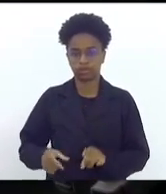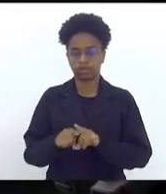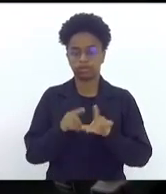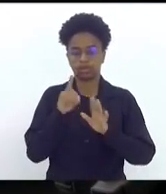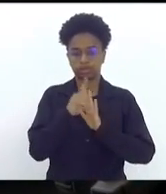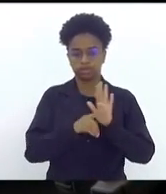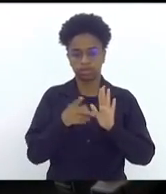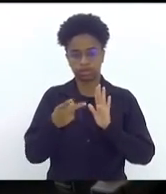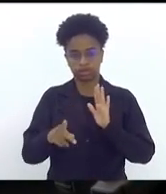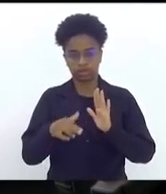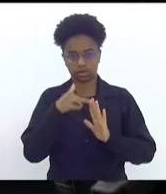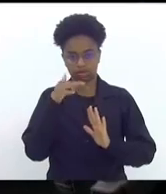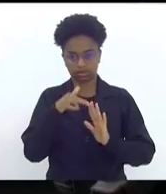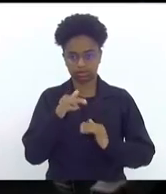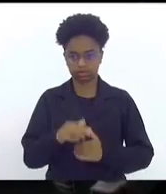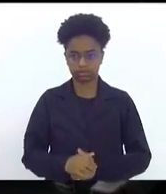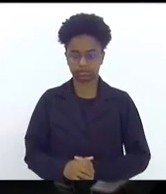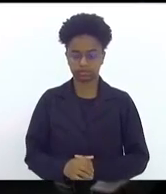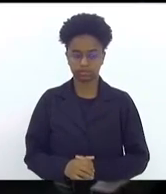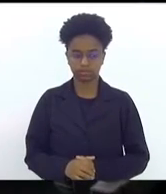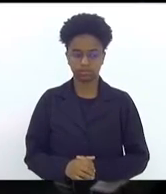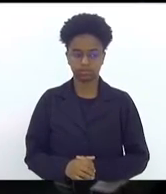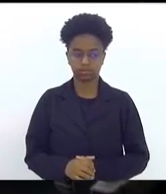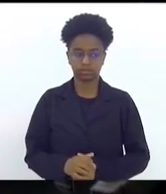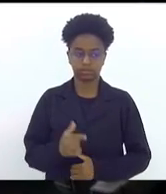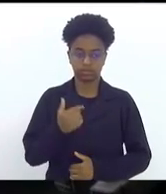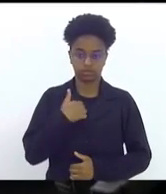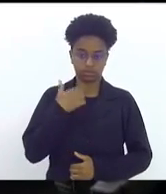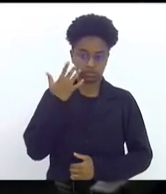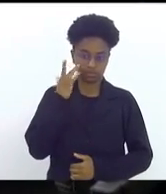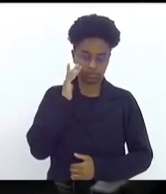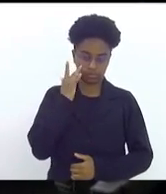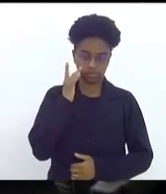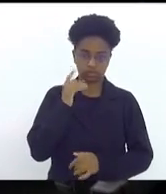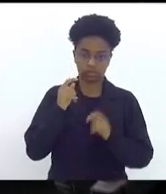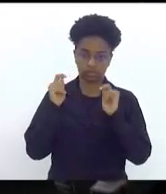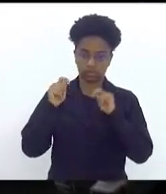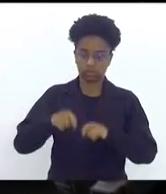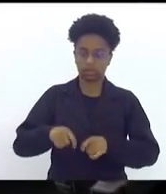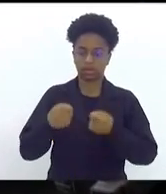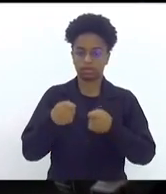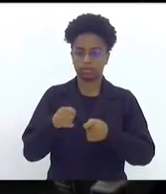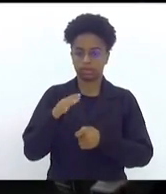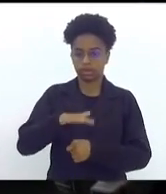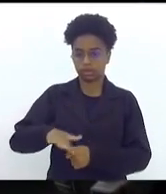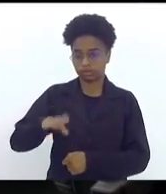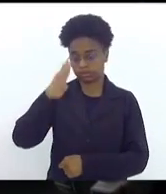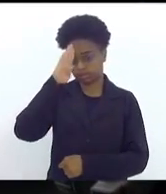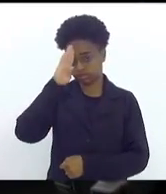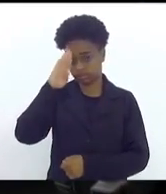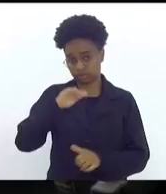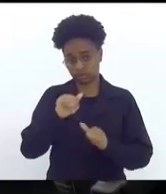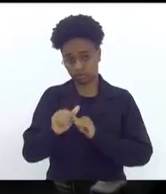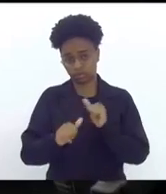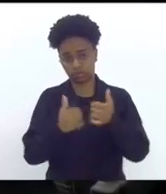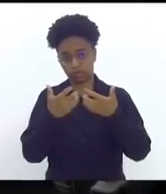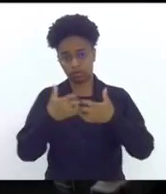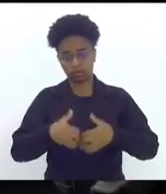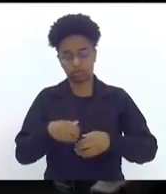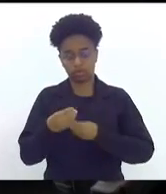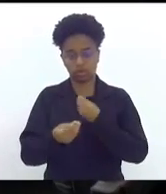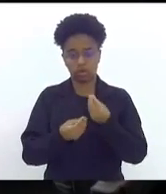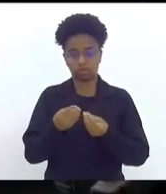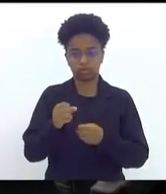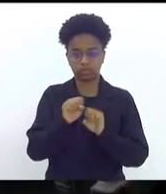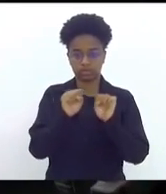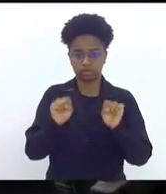presente resolução. Penso que a capacitação deve ser um eixo central das mudanças no funcionamento do sistema de justiça